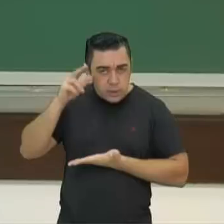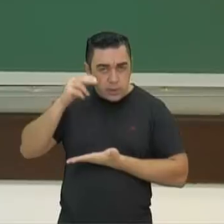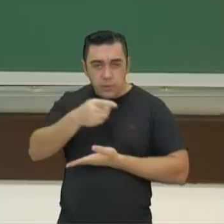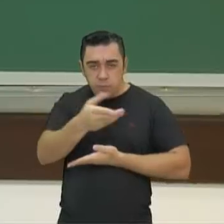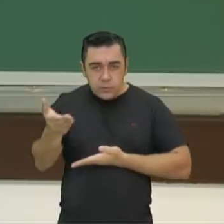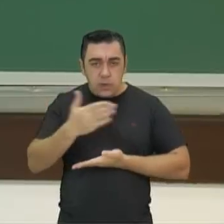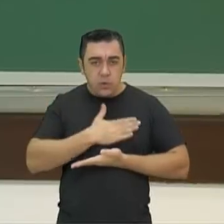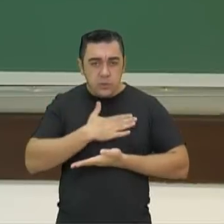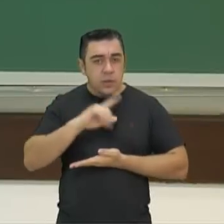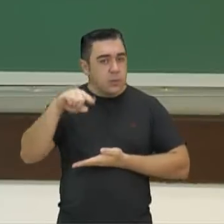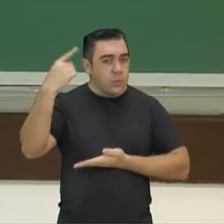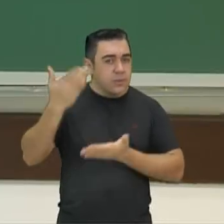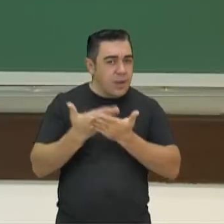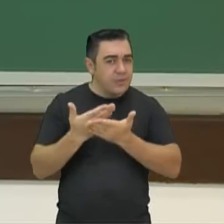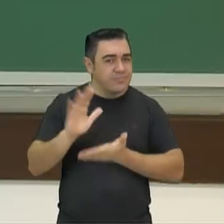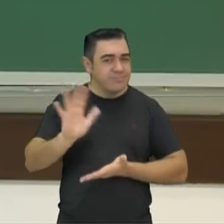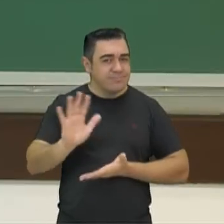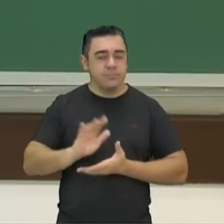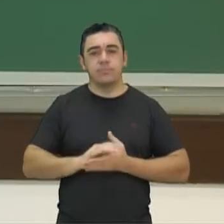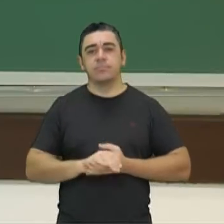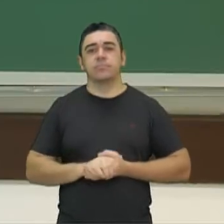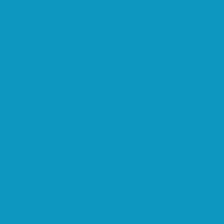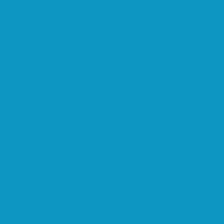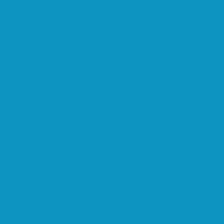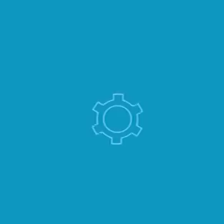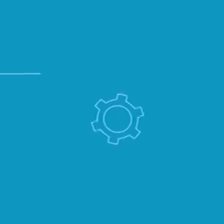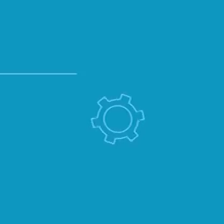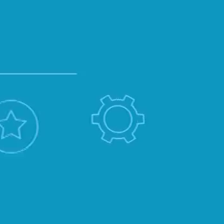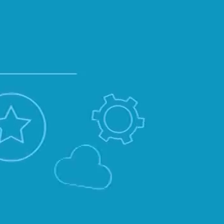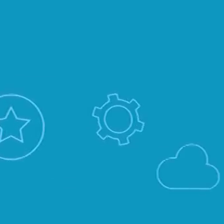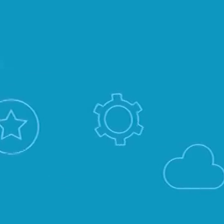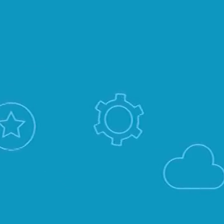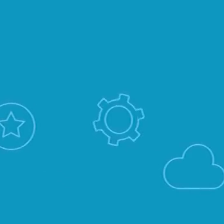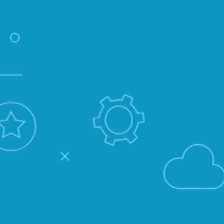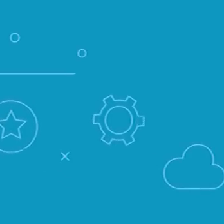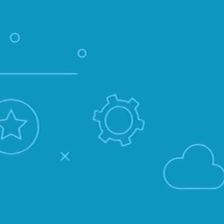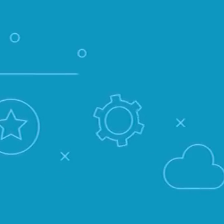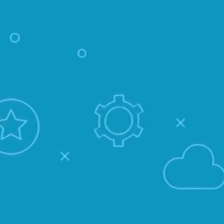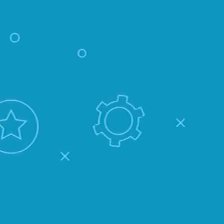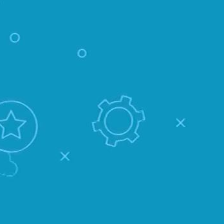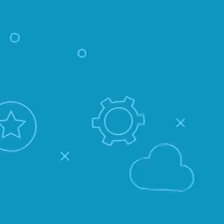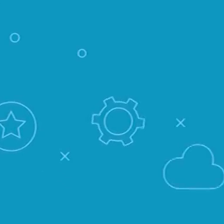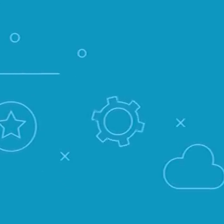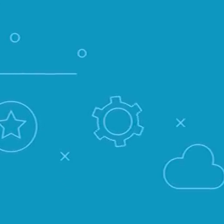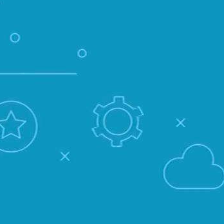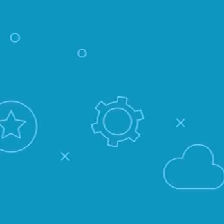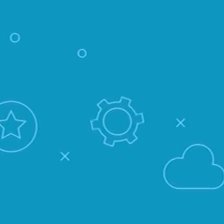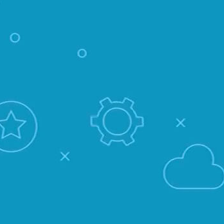gostado e até a próxima.